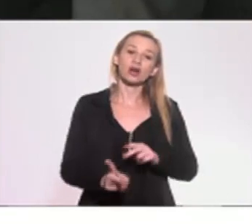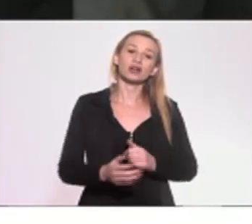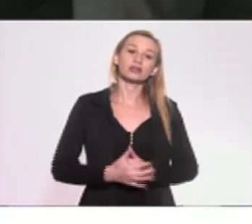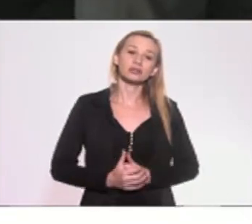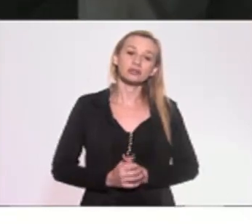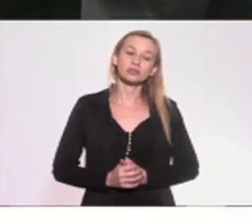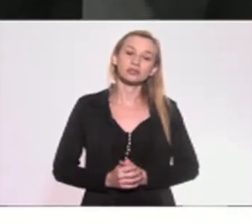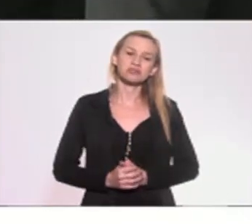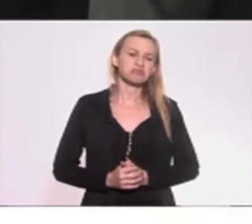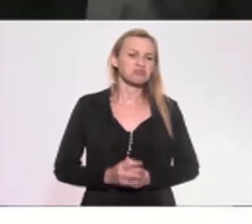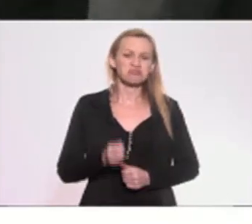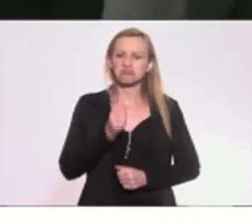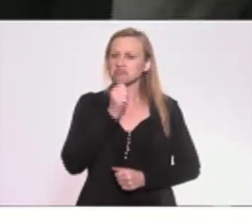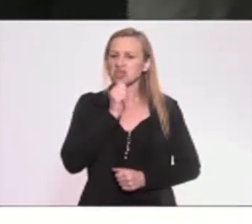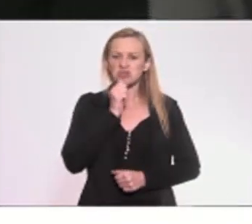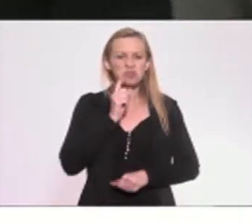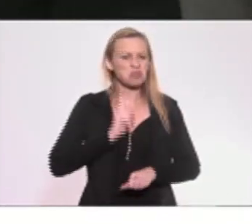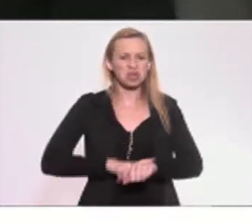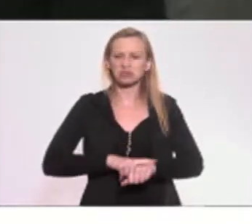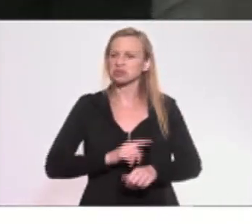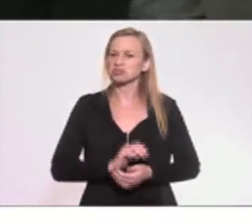E